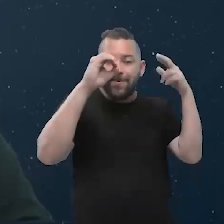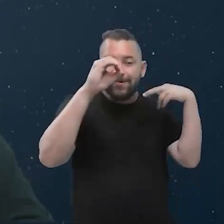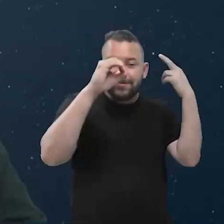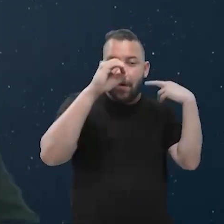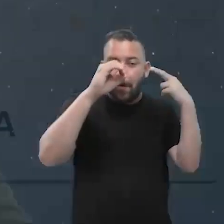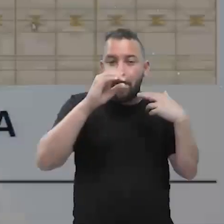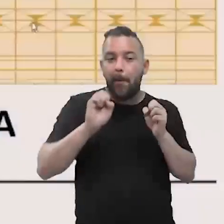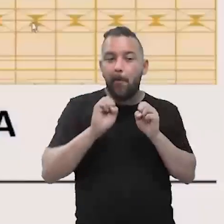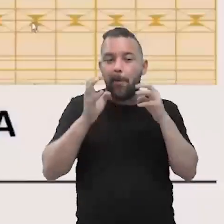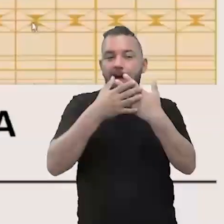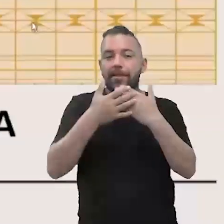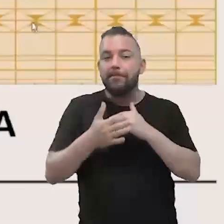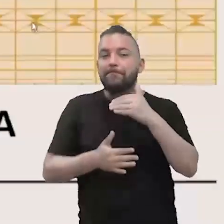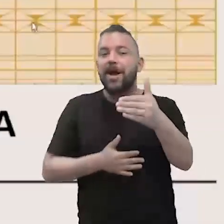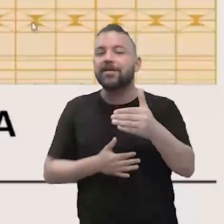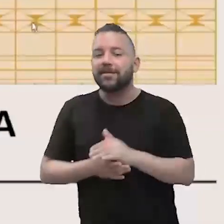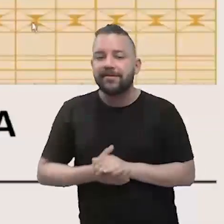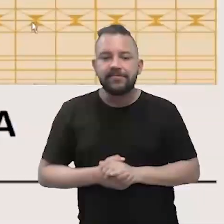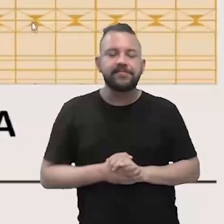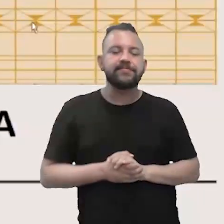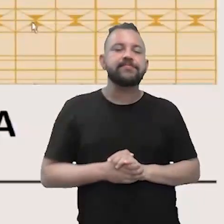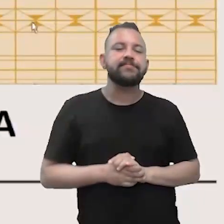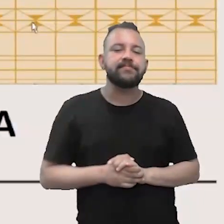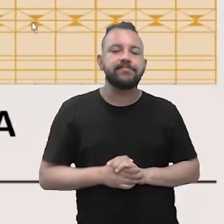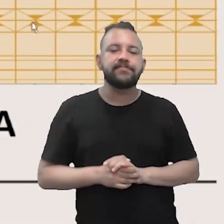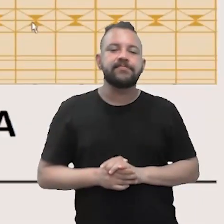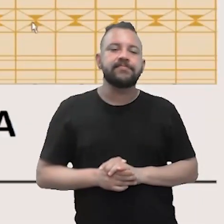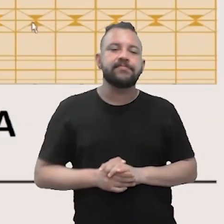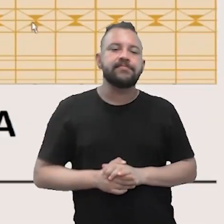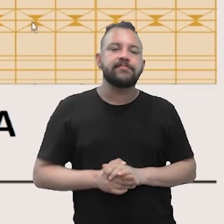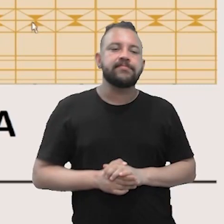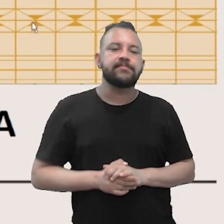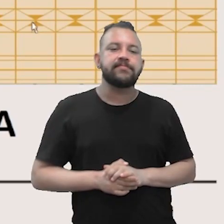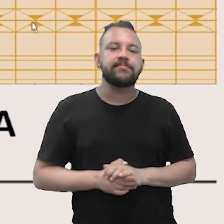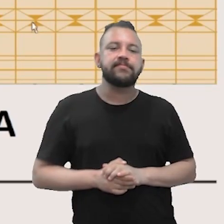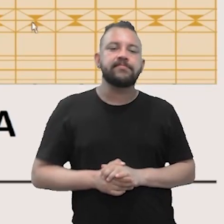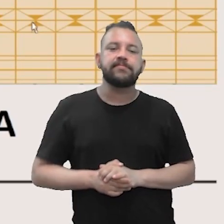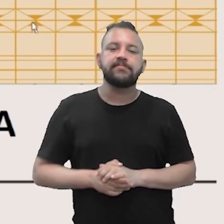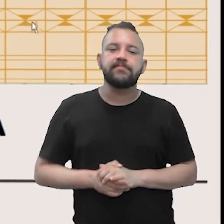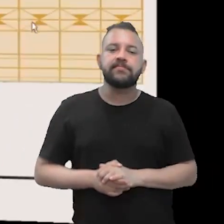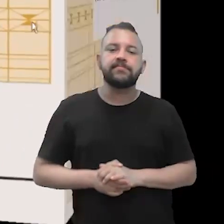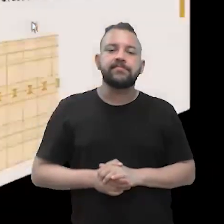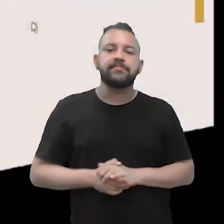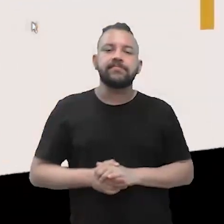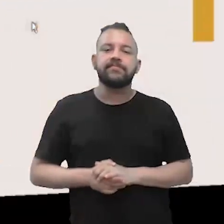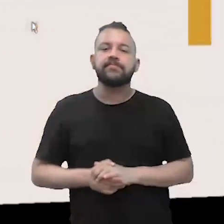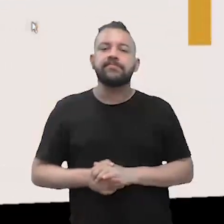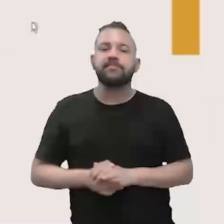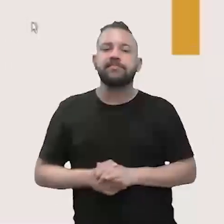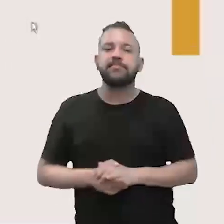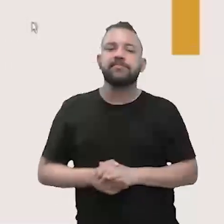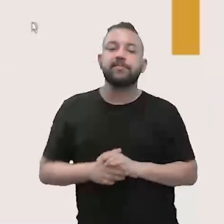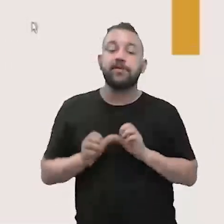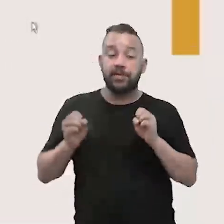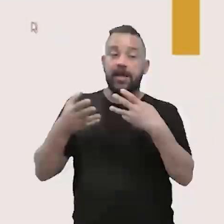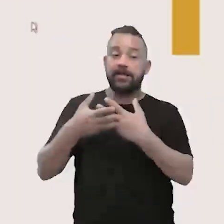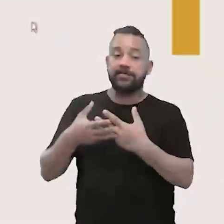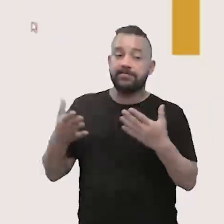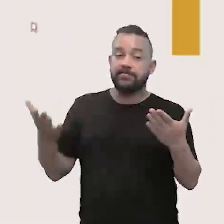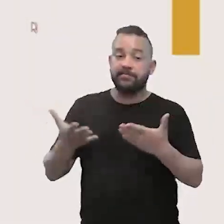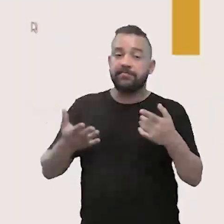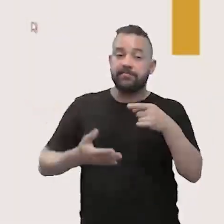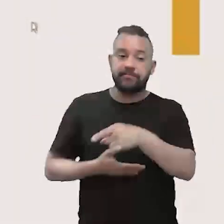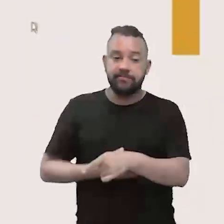Robertão, passa aí por gentileza. Passa aí, Robertão. Vai no slide. Isto,